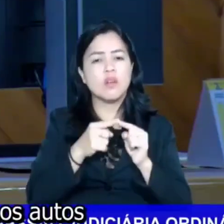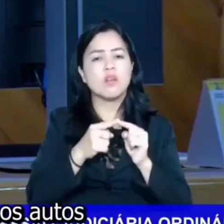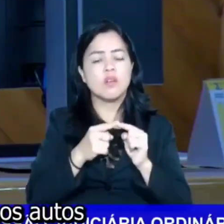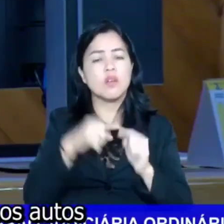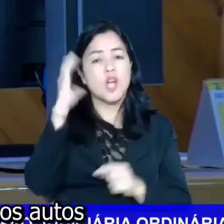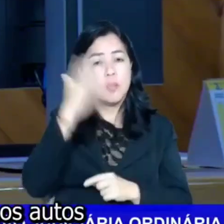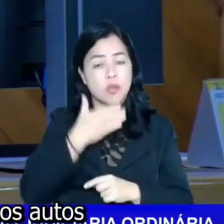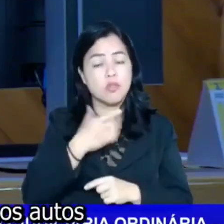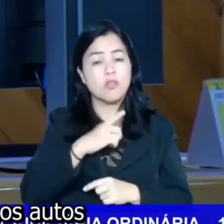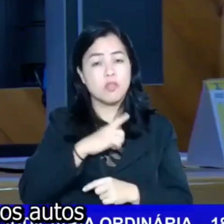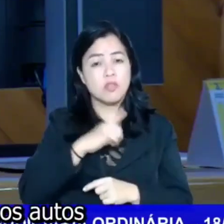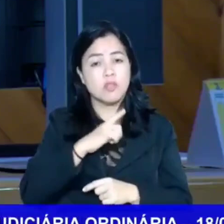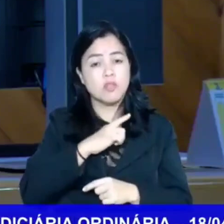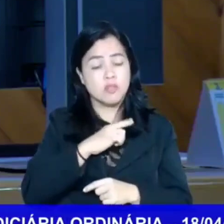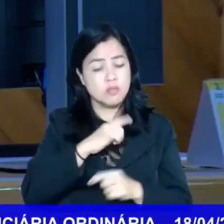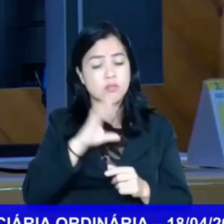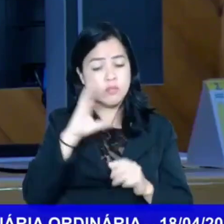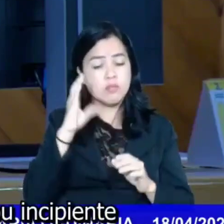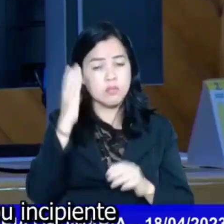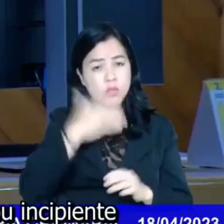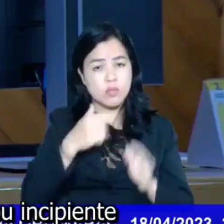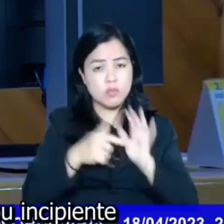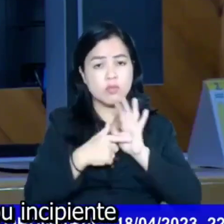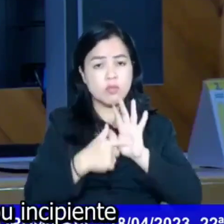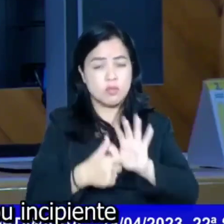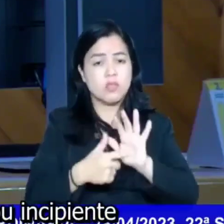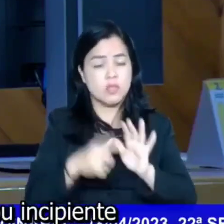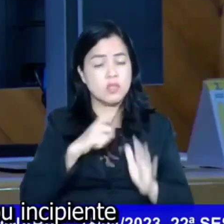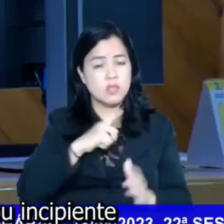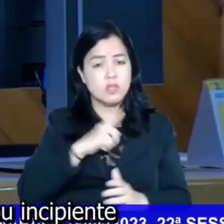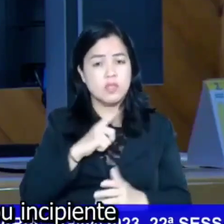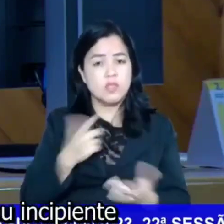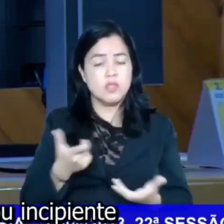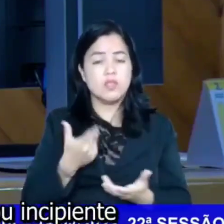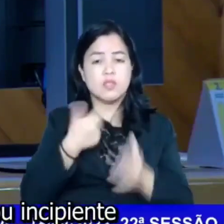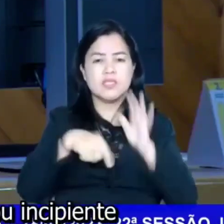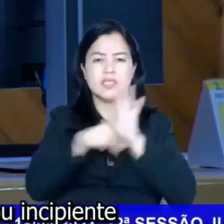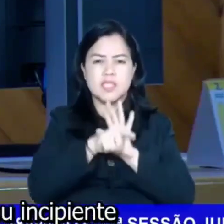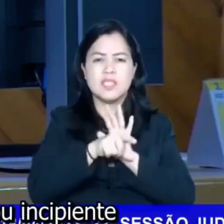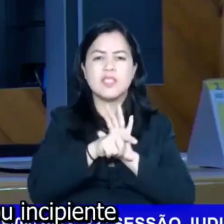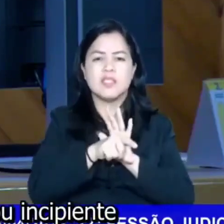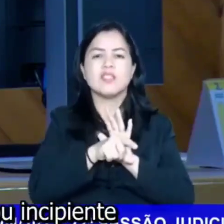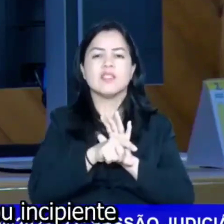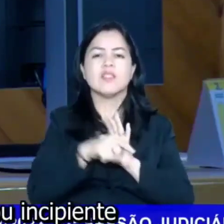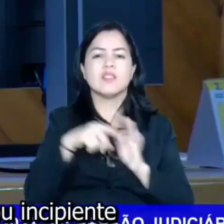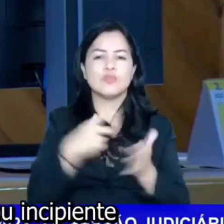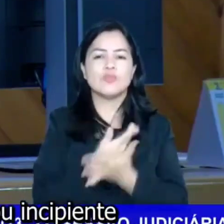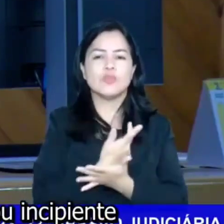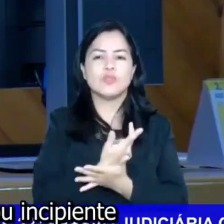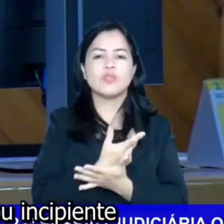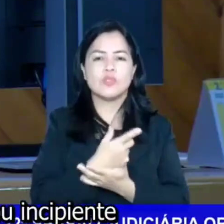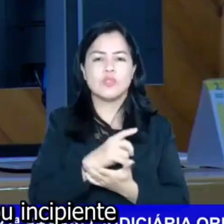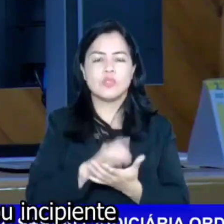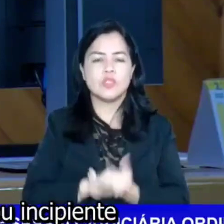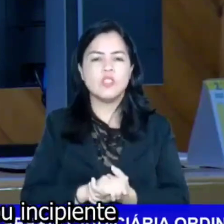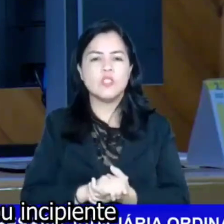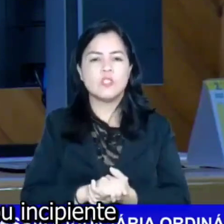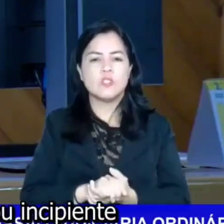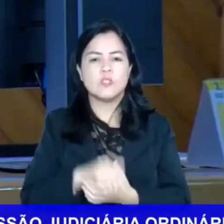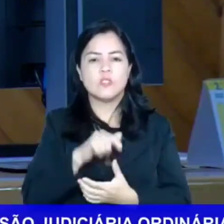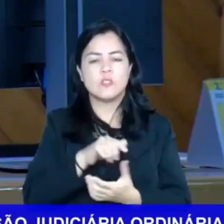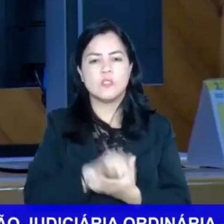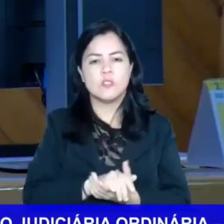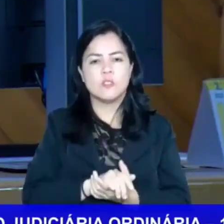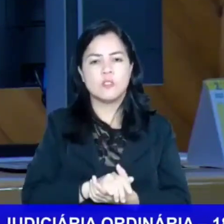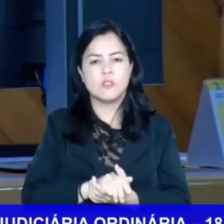provas existentes nos autos sobre lei e execução orçamentária anterior, tornou